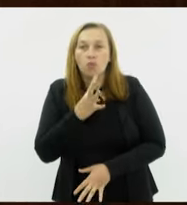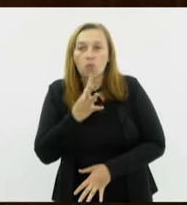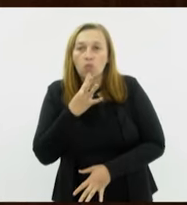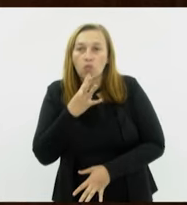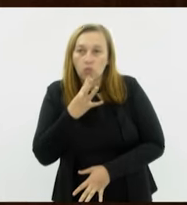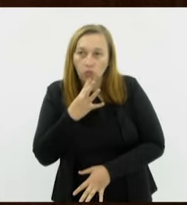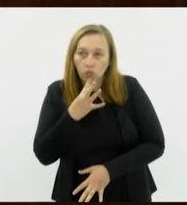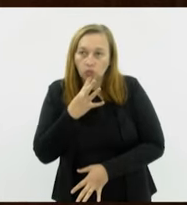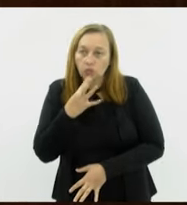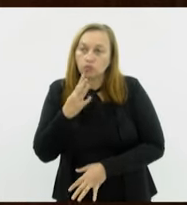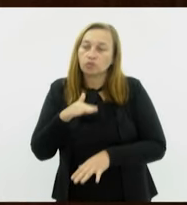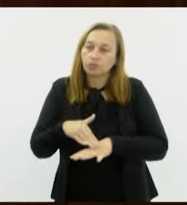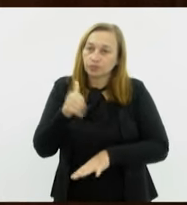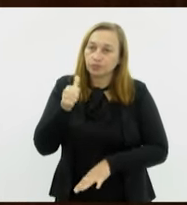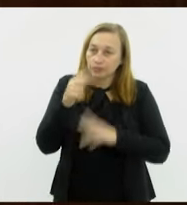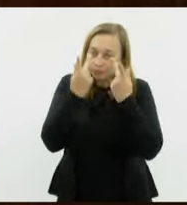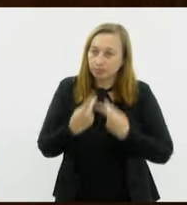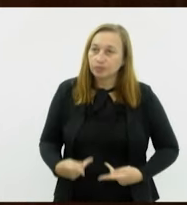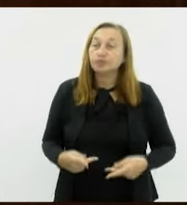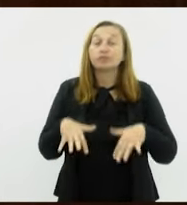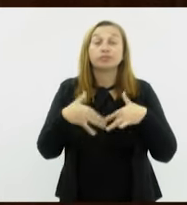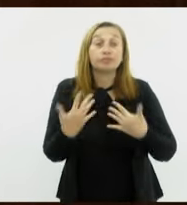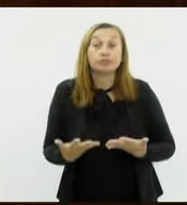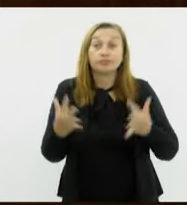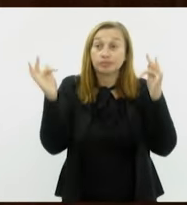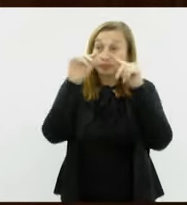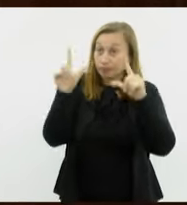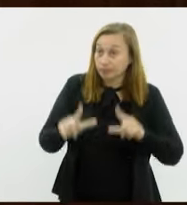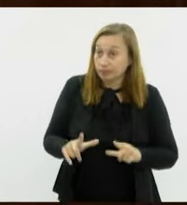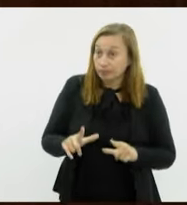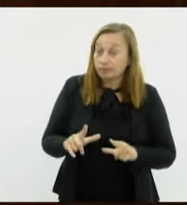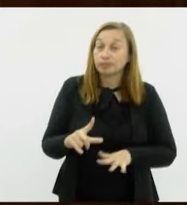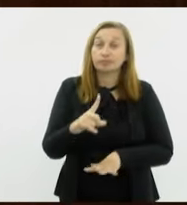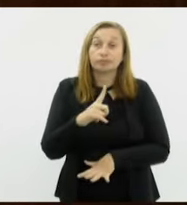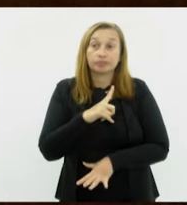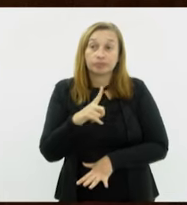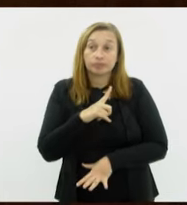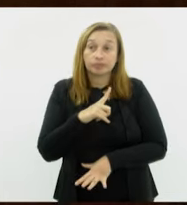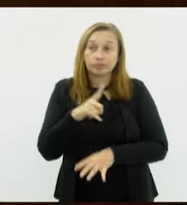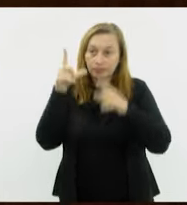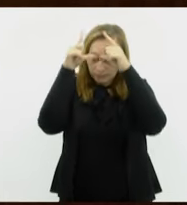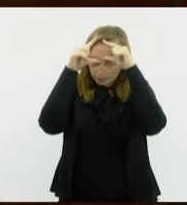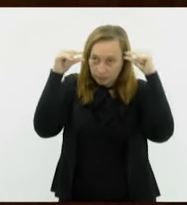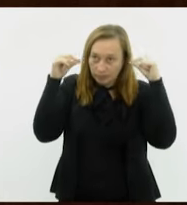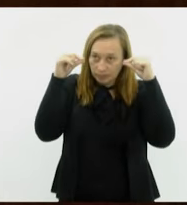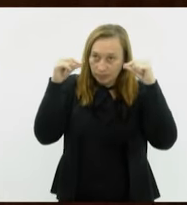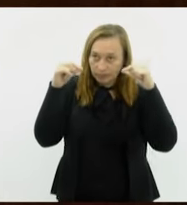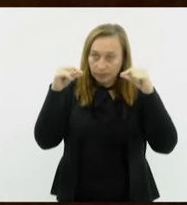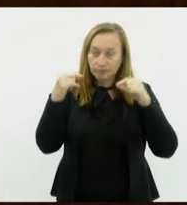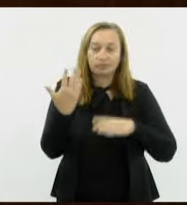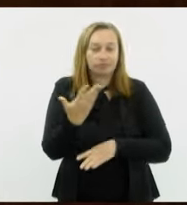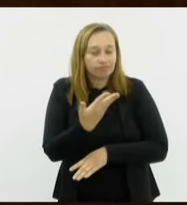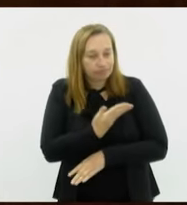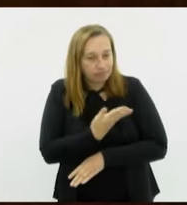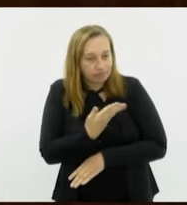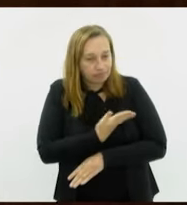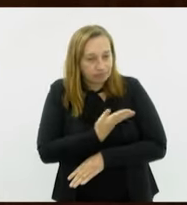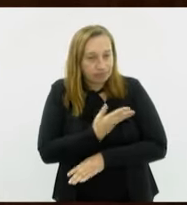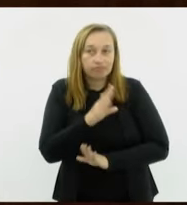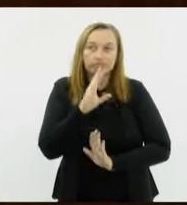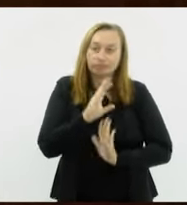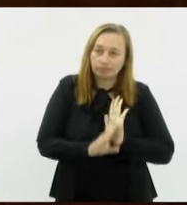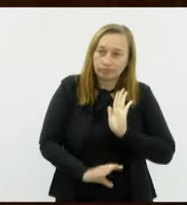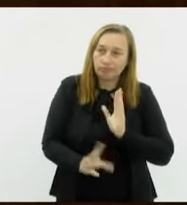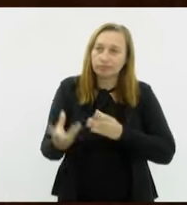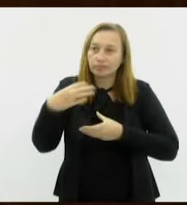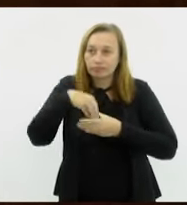sua dignidade humana. Então, eu fico muito feliz de ter enfermeira Rejane aí como uma companheira no currículo